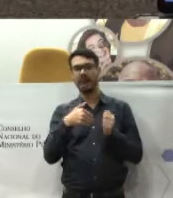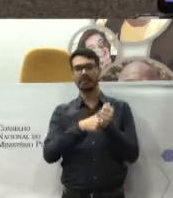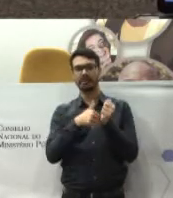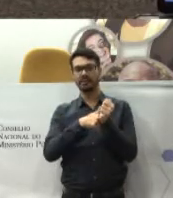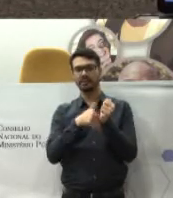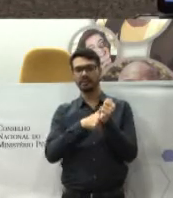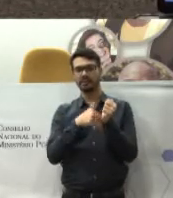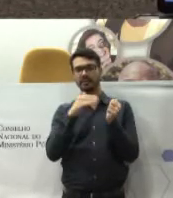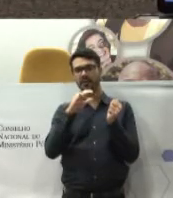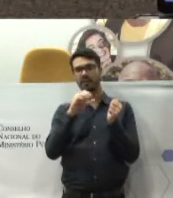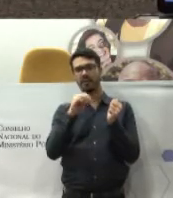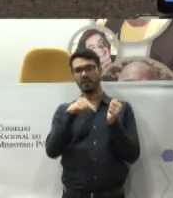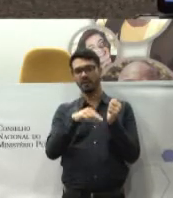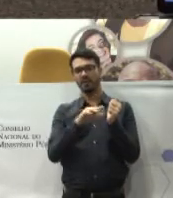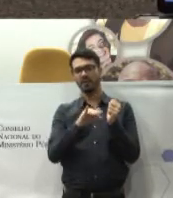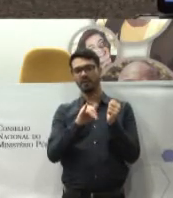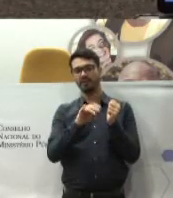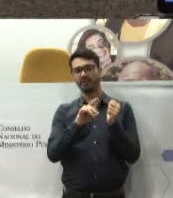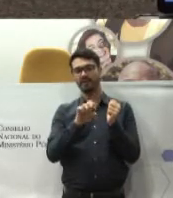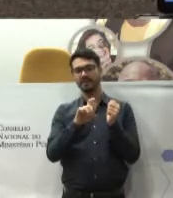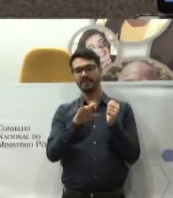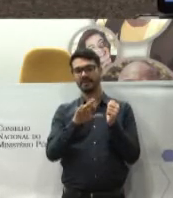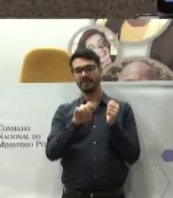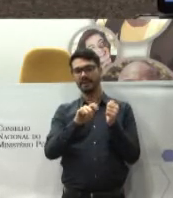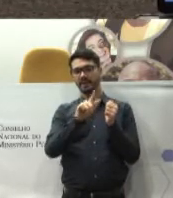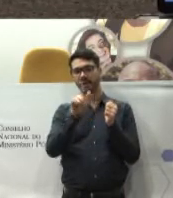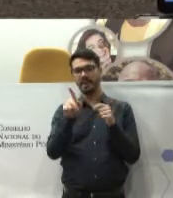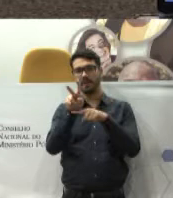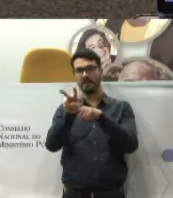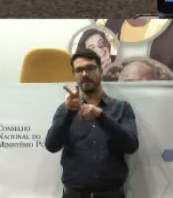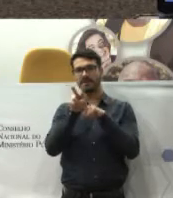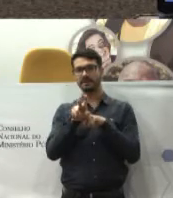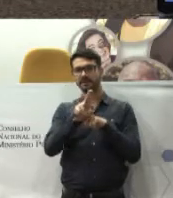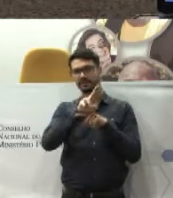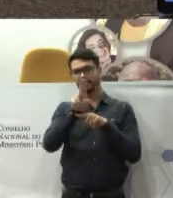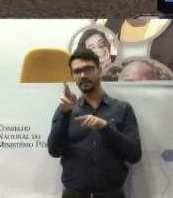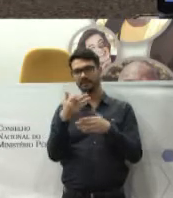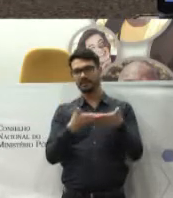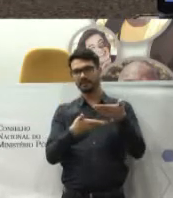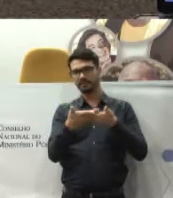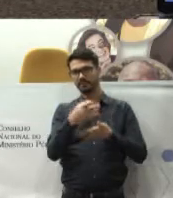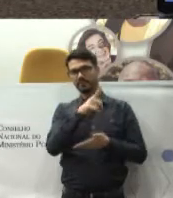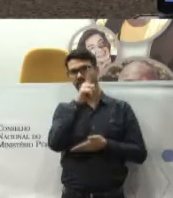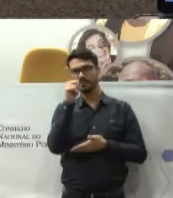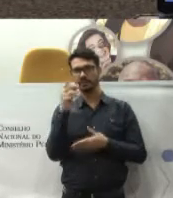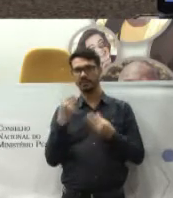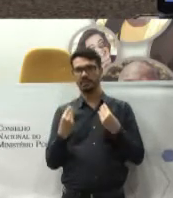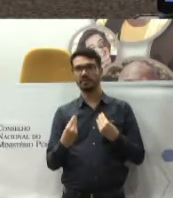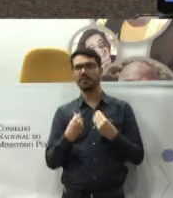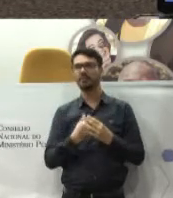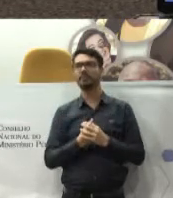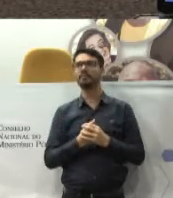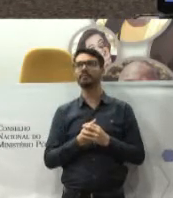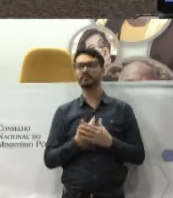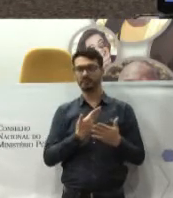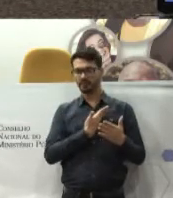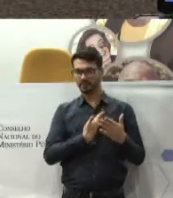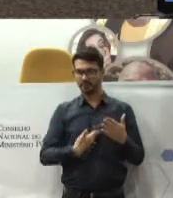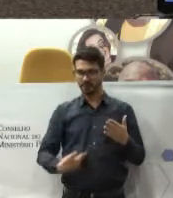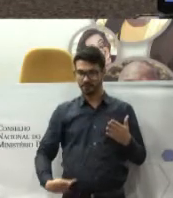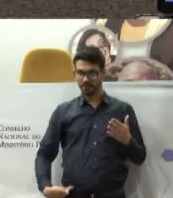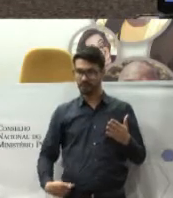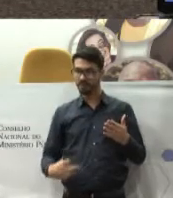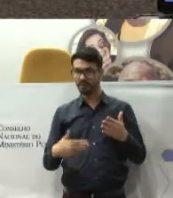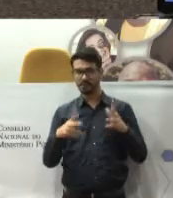confidenciais. Essa confidencialidade eu peguei emprestada da mediação. Como é que acontece? As audiências são públicas,